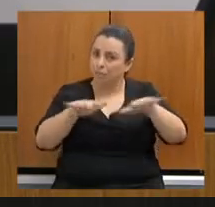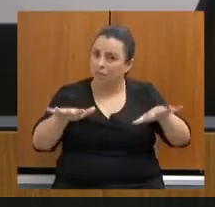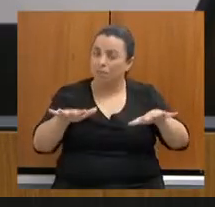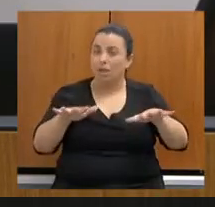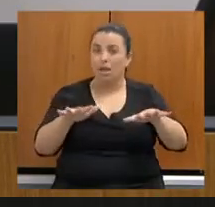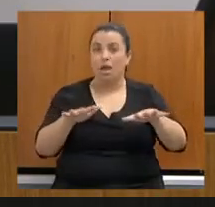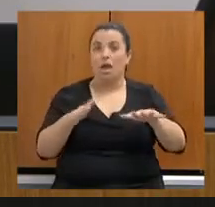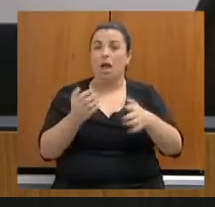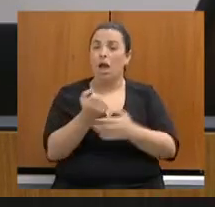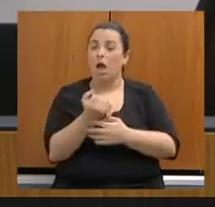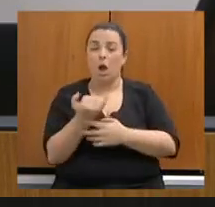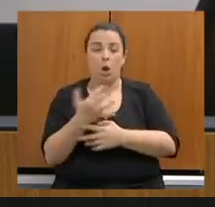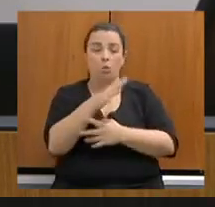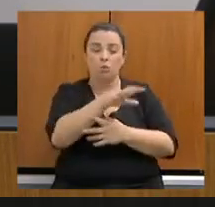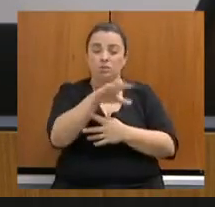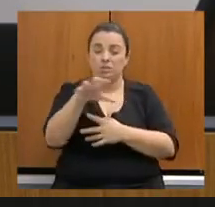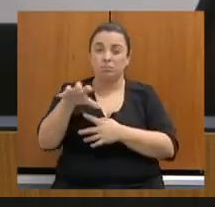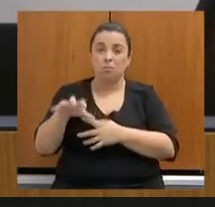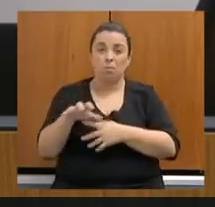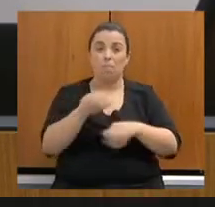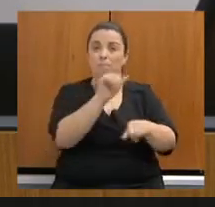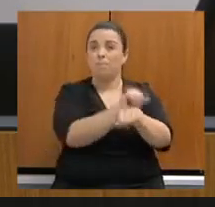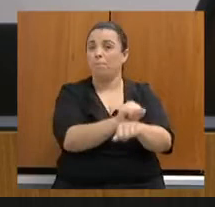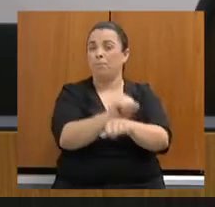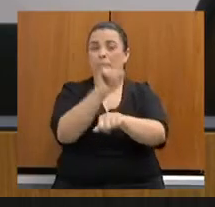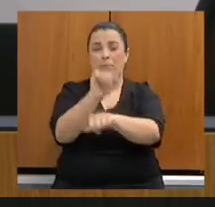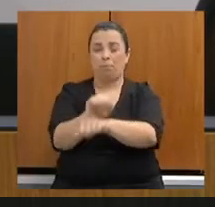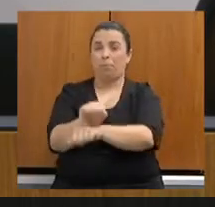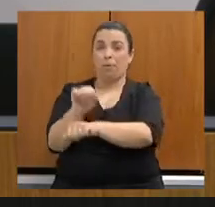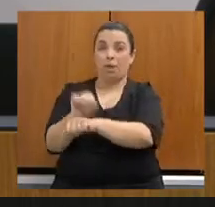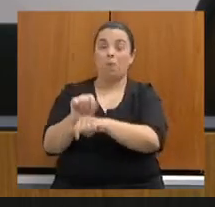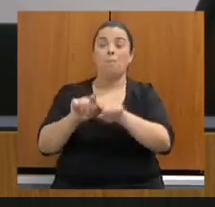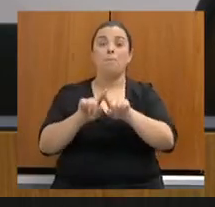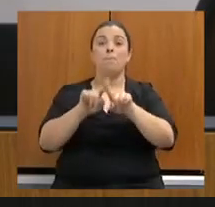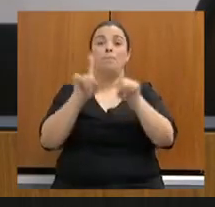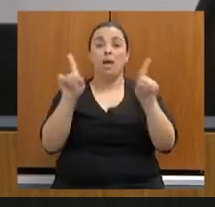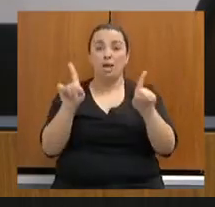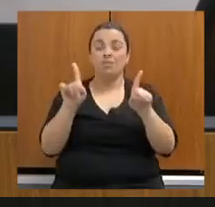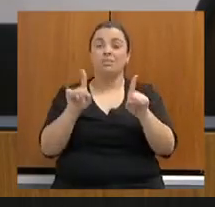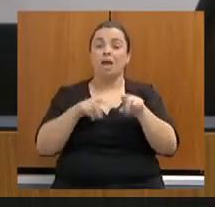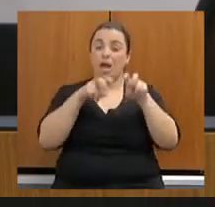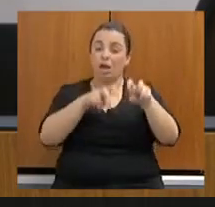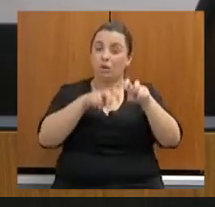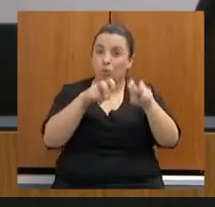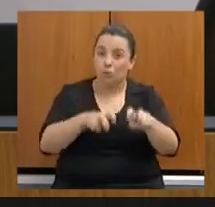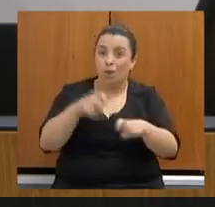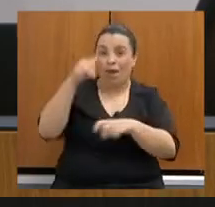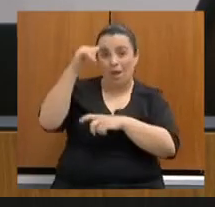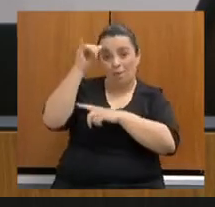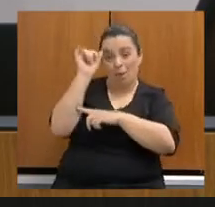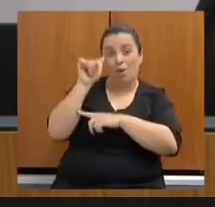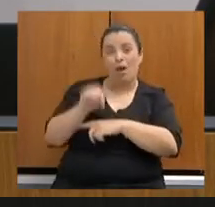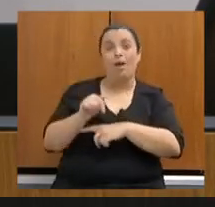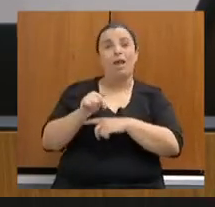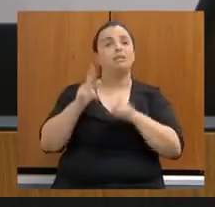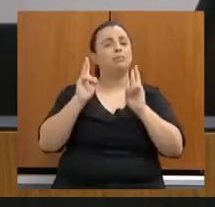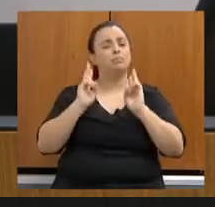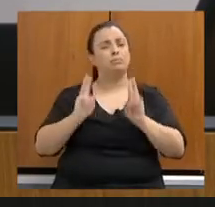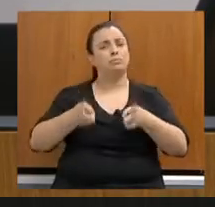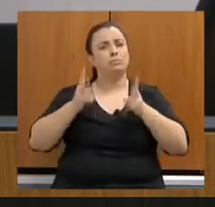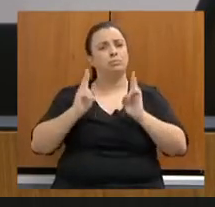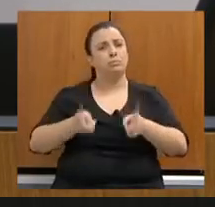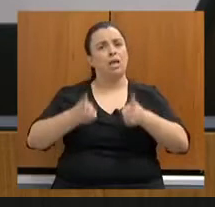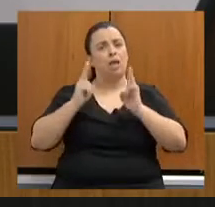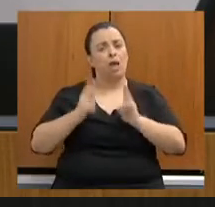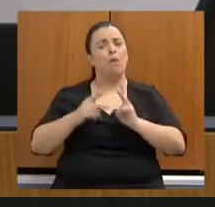praticamente paralisaram e mais agricultura e agropecuária jamais se deu por